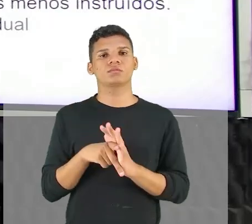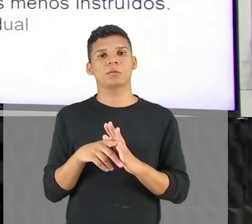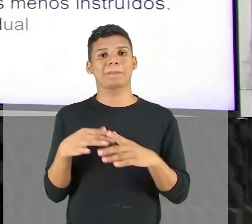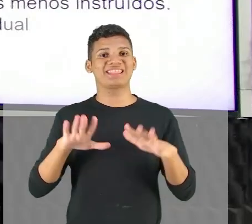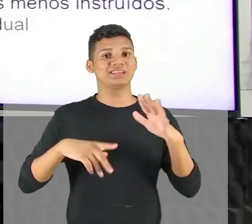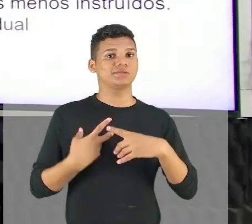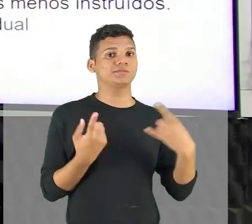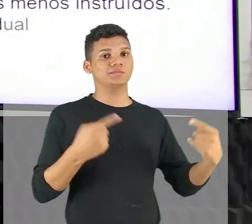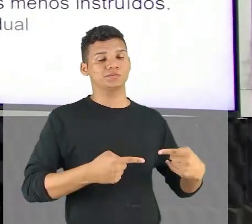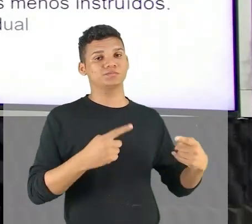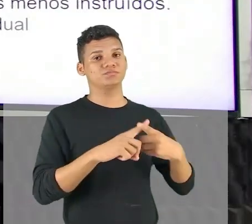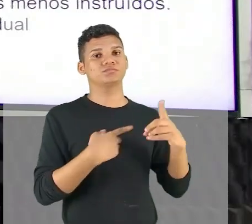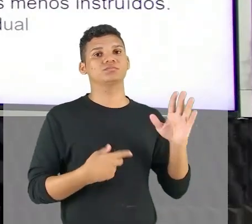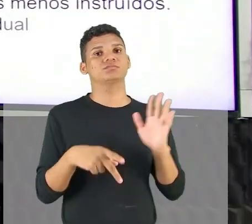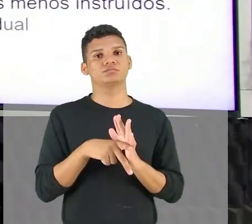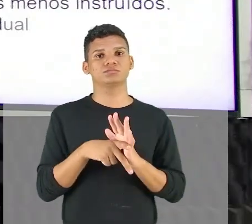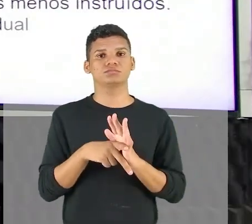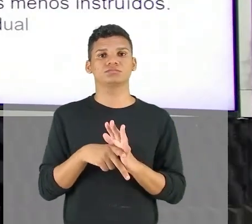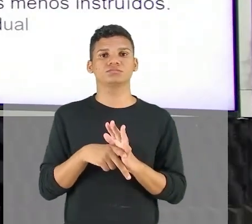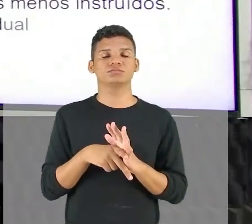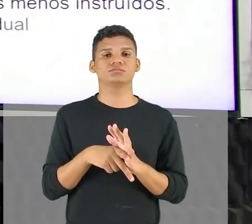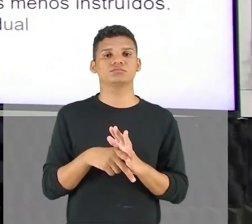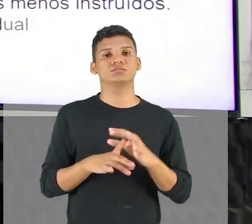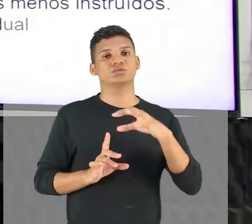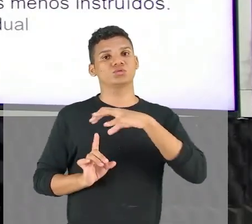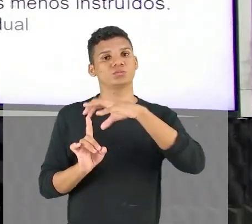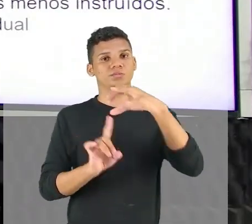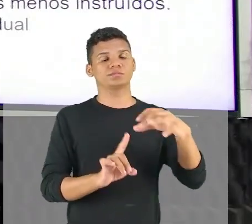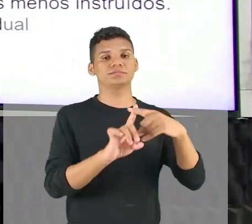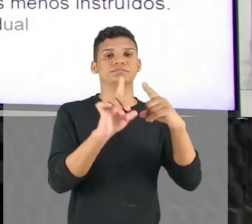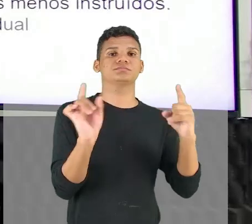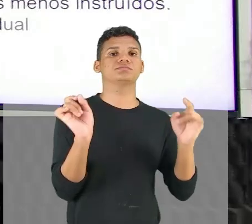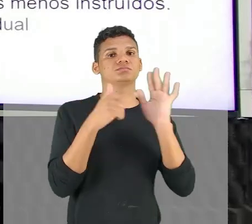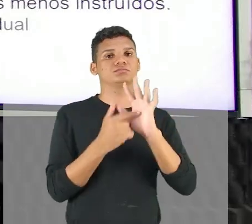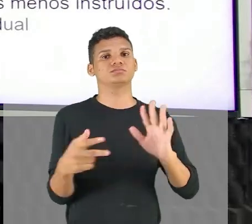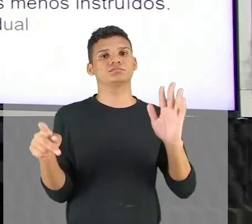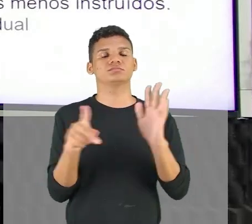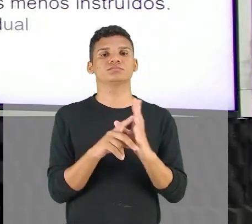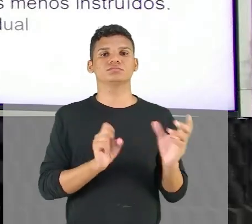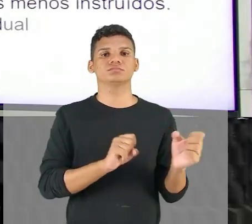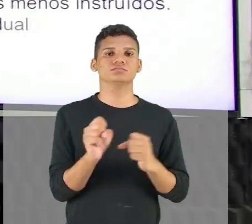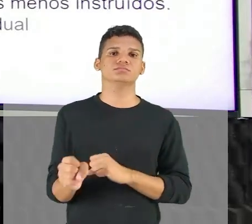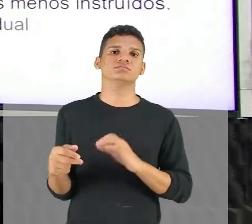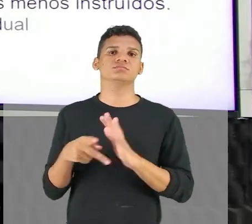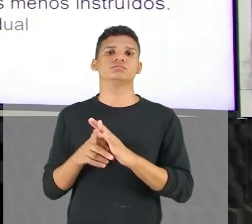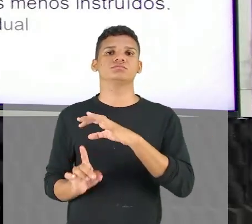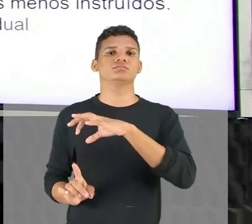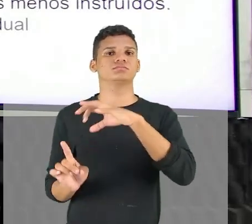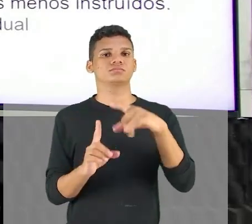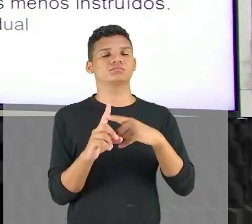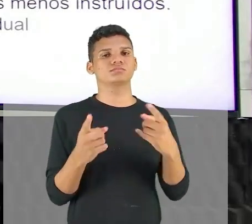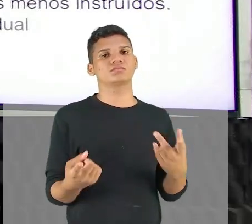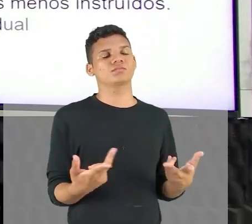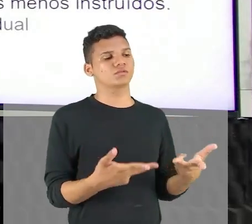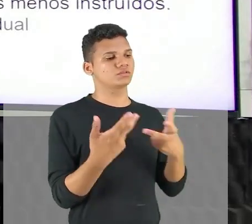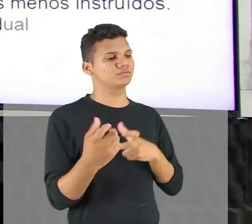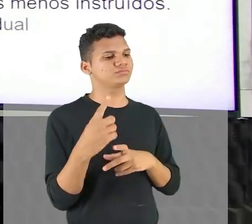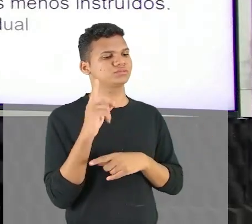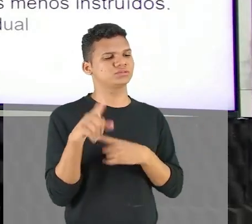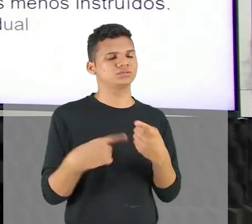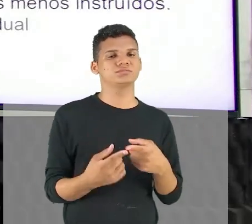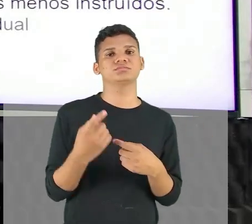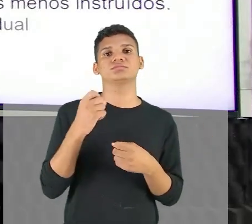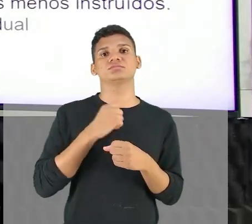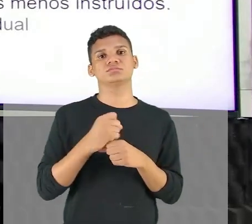mas diretamente ao rei. E aquela punição foi uma forma de mostrar o poder desse rei. E o Foucault vai perceber que décadas